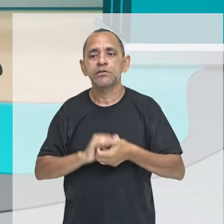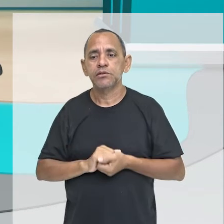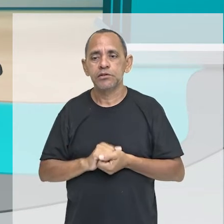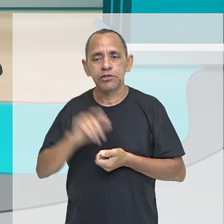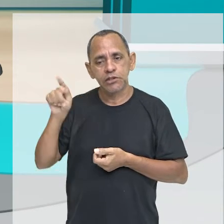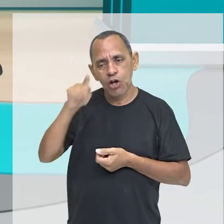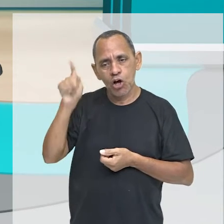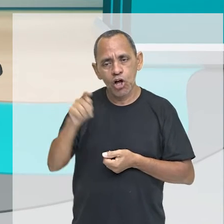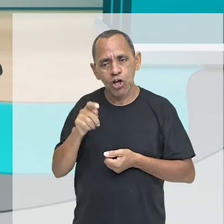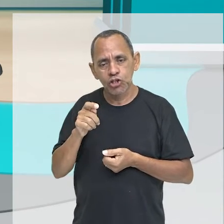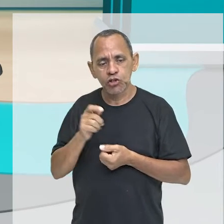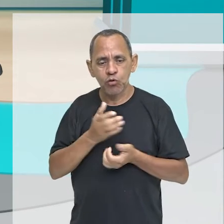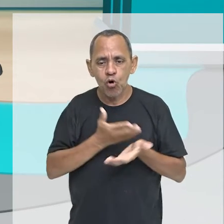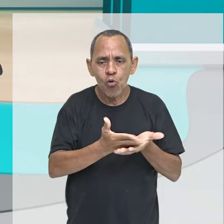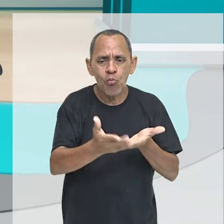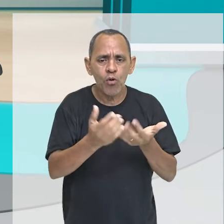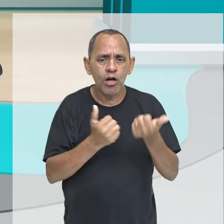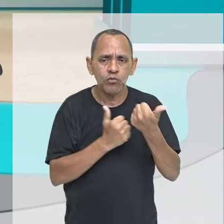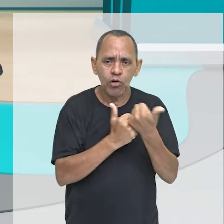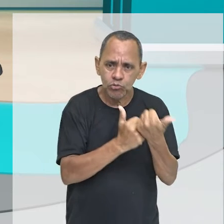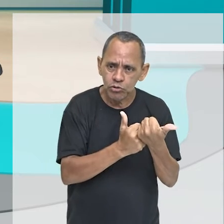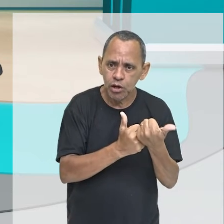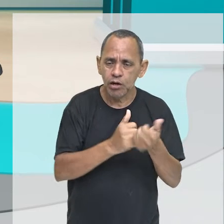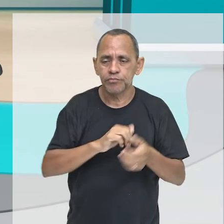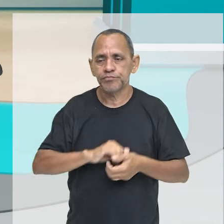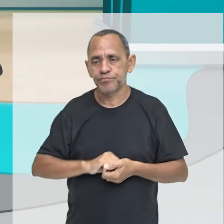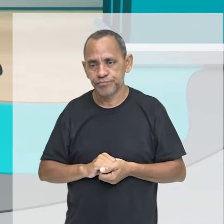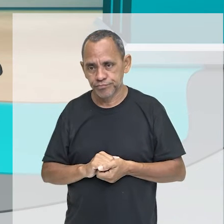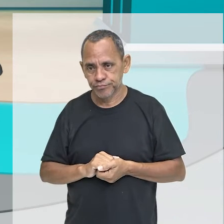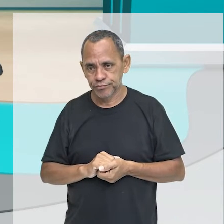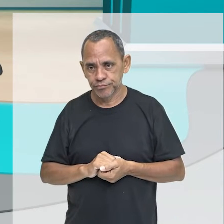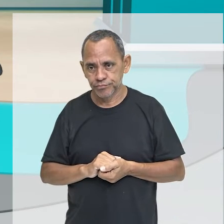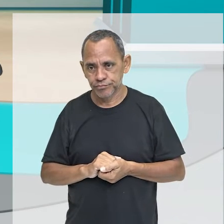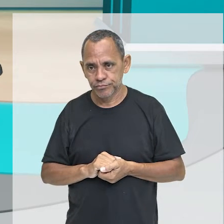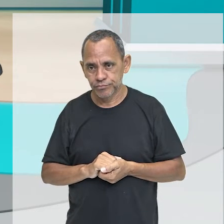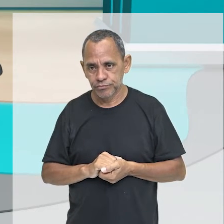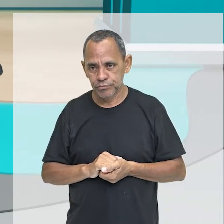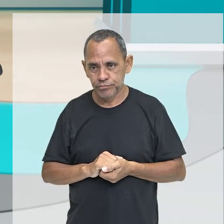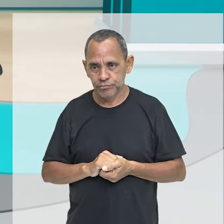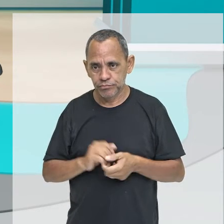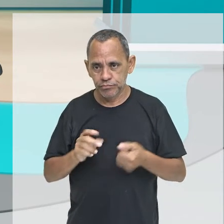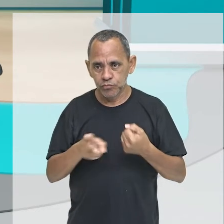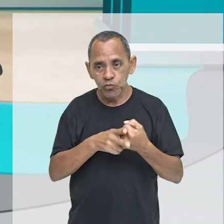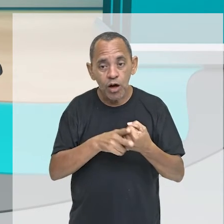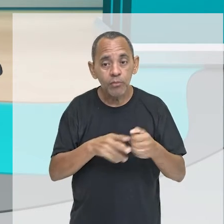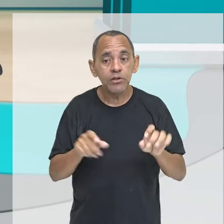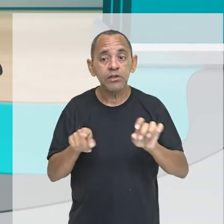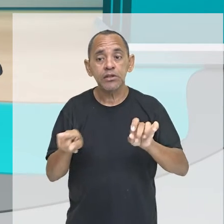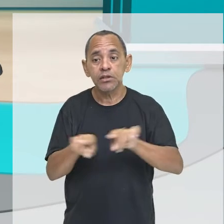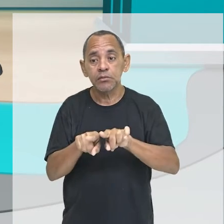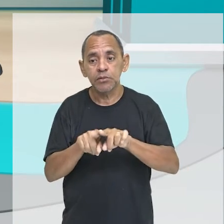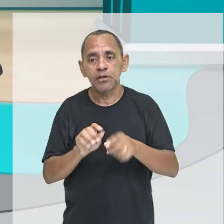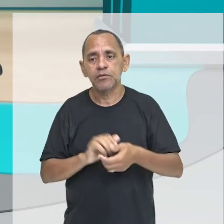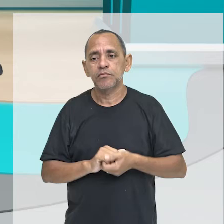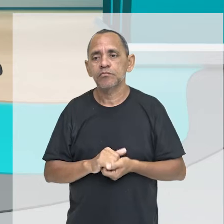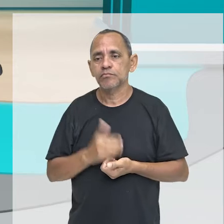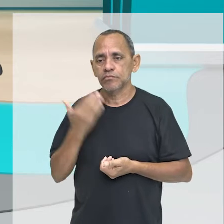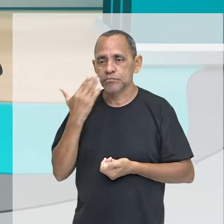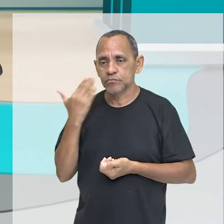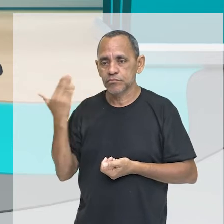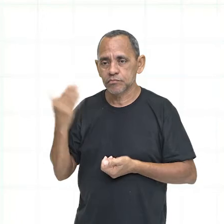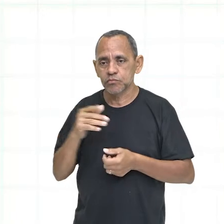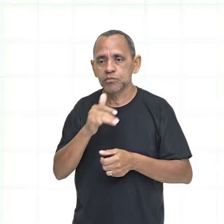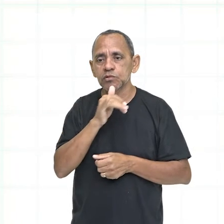verbo auxiliar. Os verbos modais são verbos auxiliares e, portanto, eles vão iniciar as perguntas. Vou mostrar alguns exemplos para